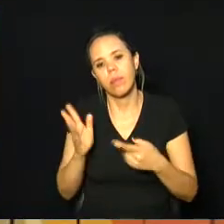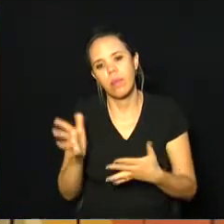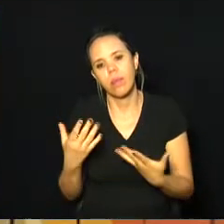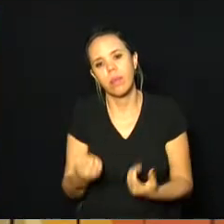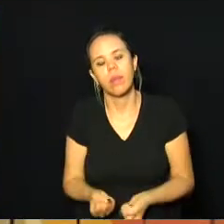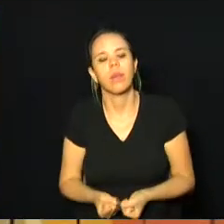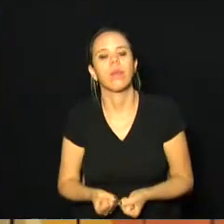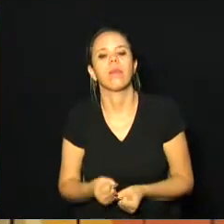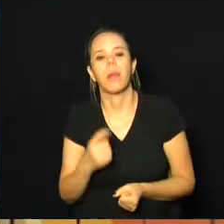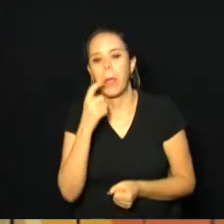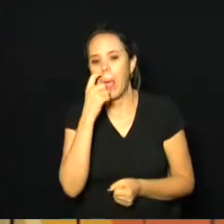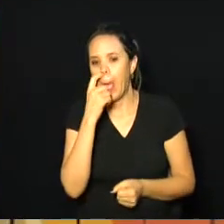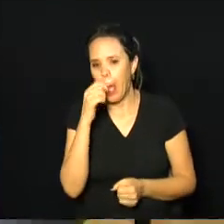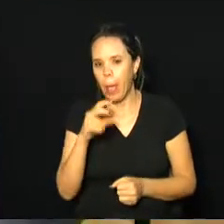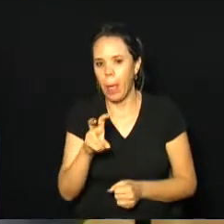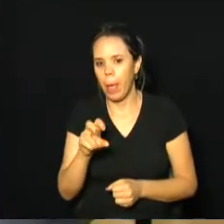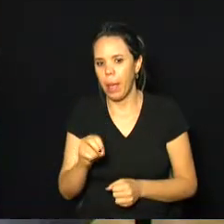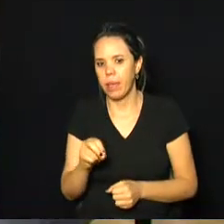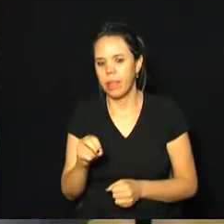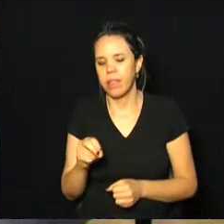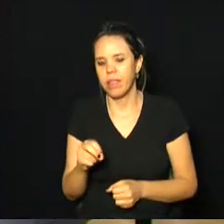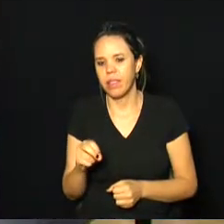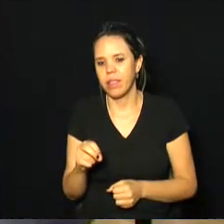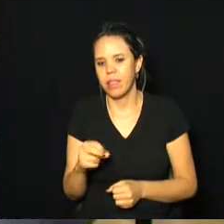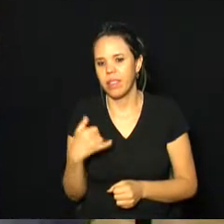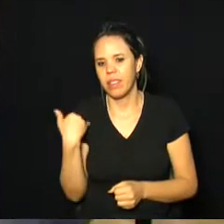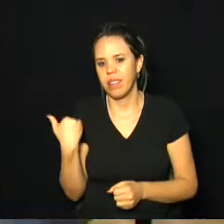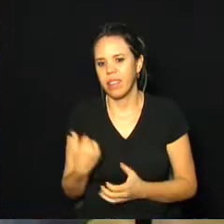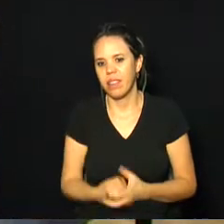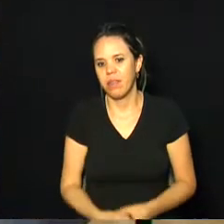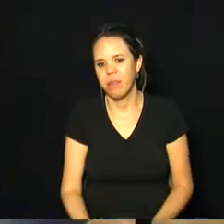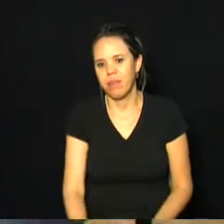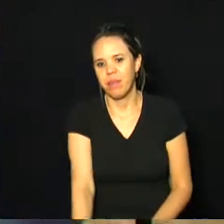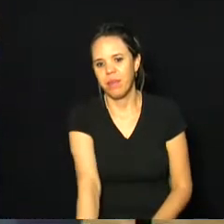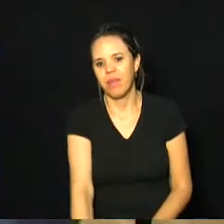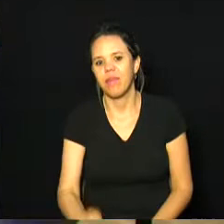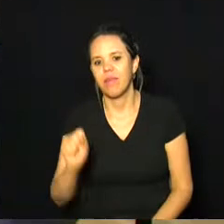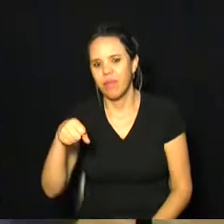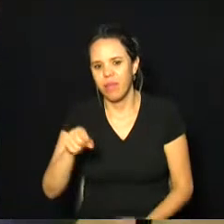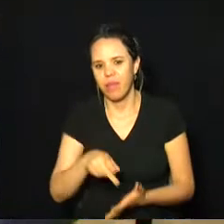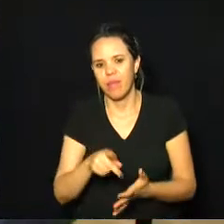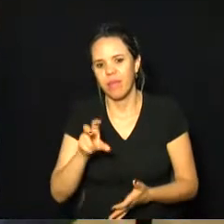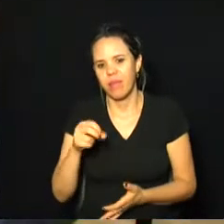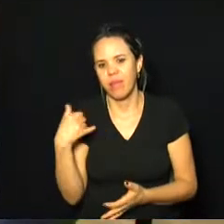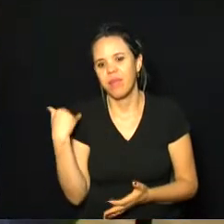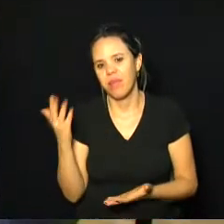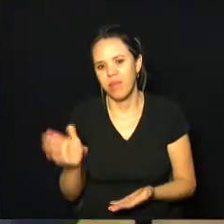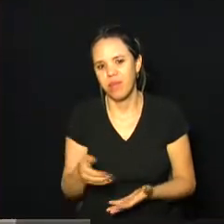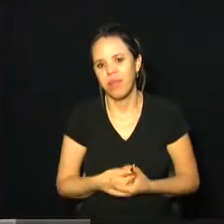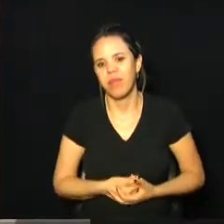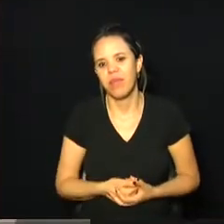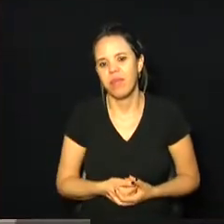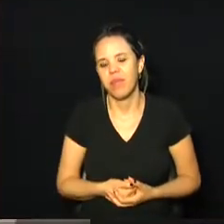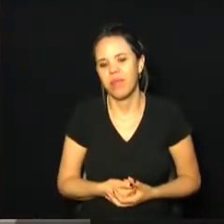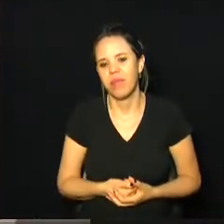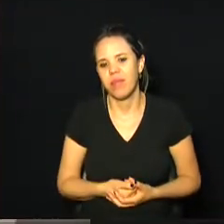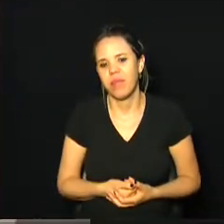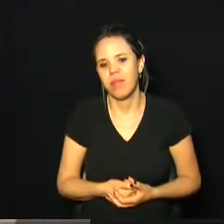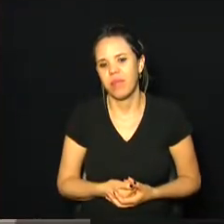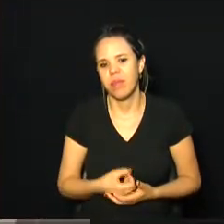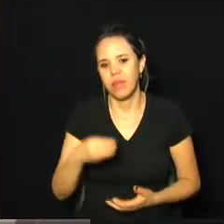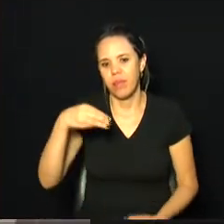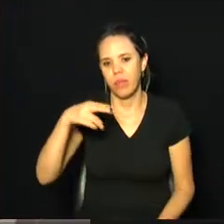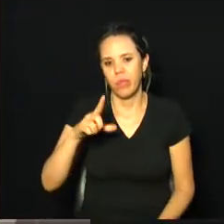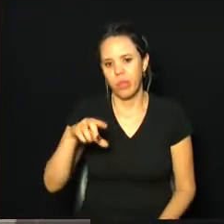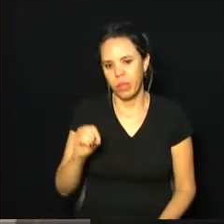aceito, e todos cinquentões, Pampa? É, todos cinquentões. Não, o Marcelo não, o Marcelo